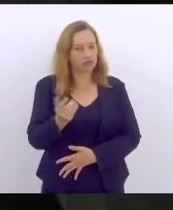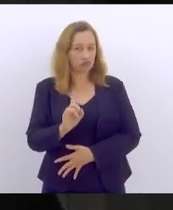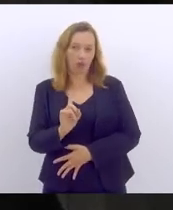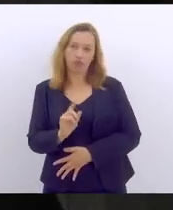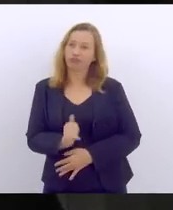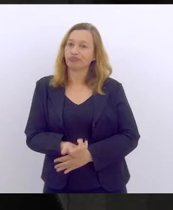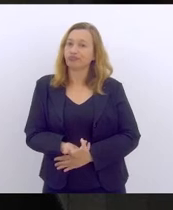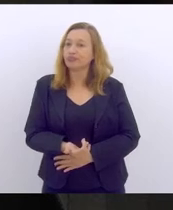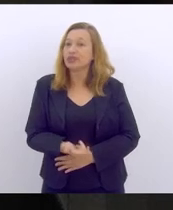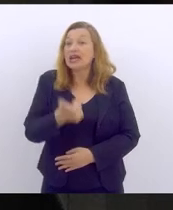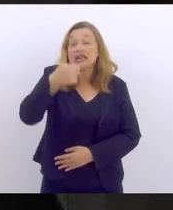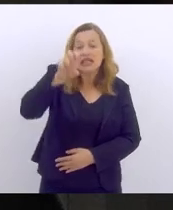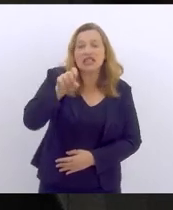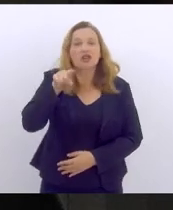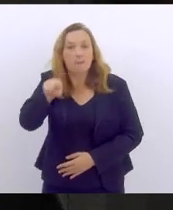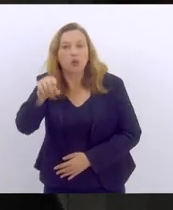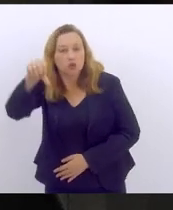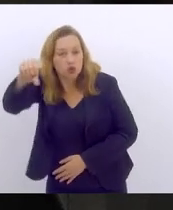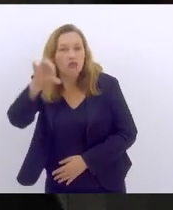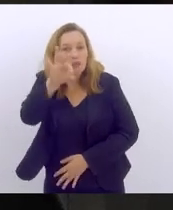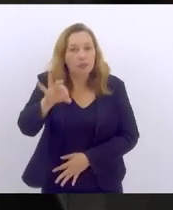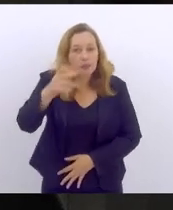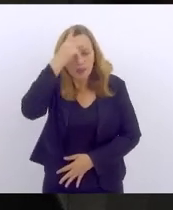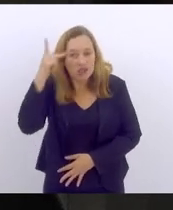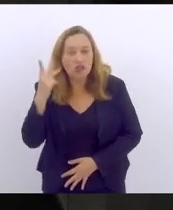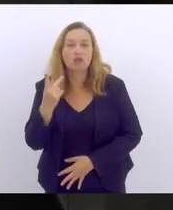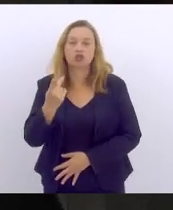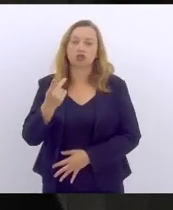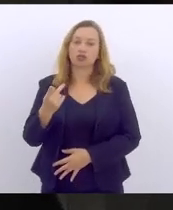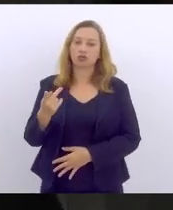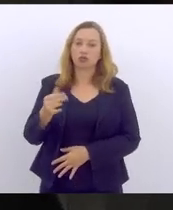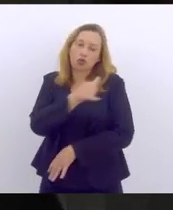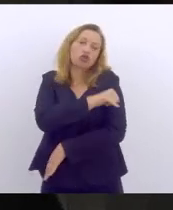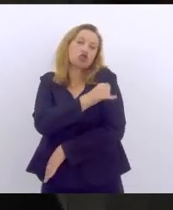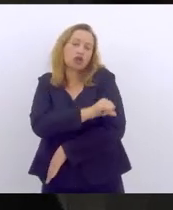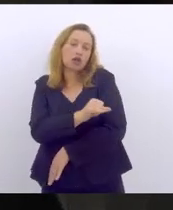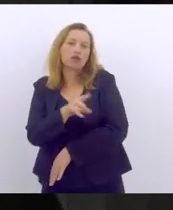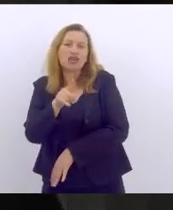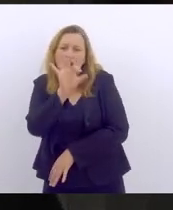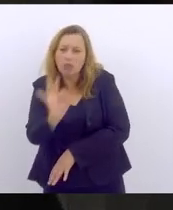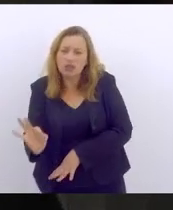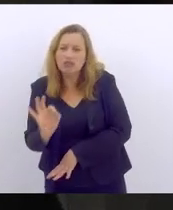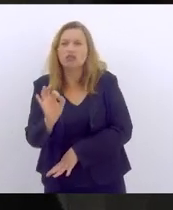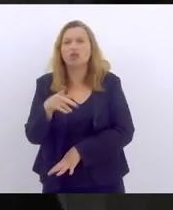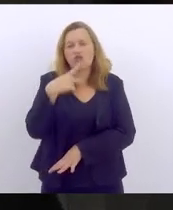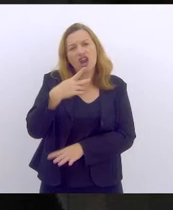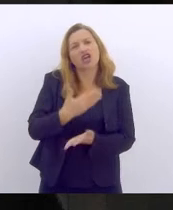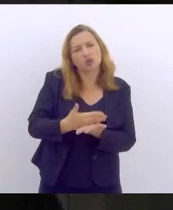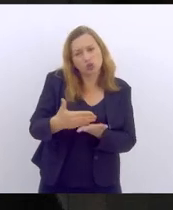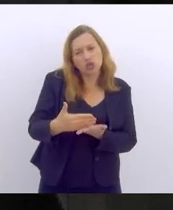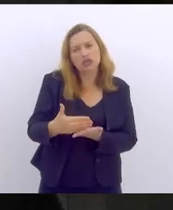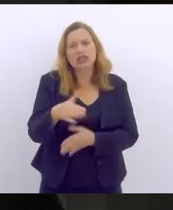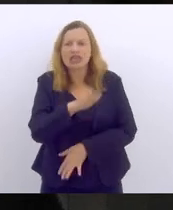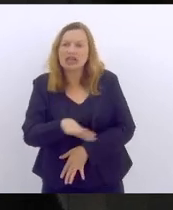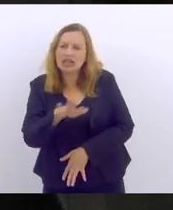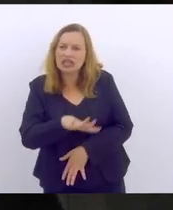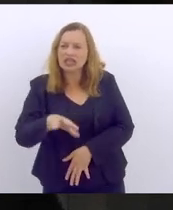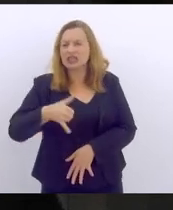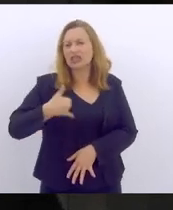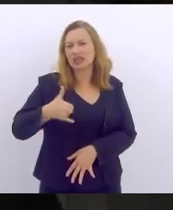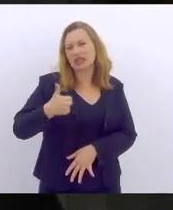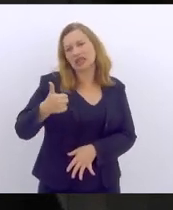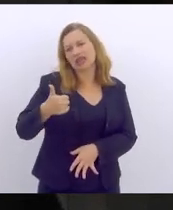não estão comendo 15.9 pessoas no Rio de Janeiro nesse percentual que eu citei no início crianças menores de 10